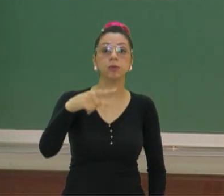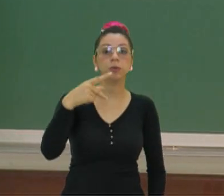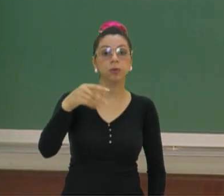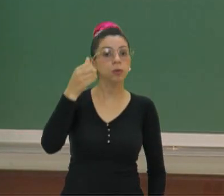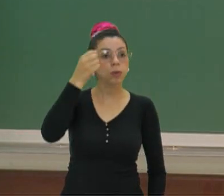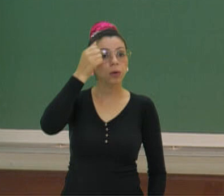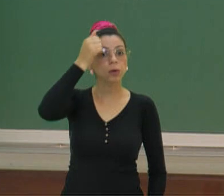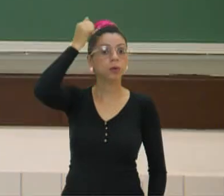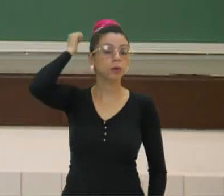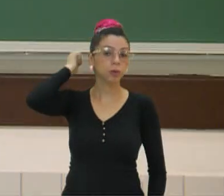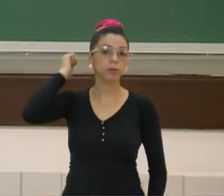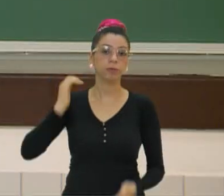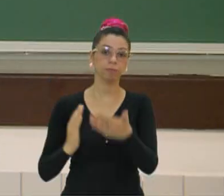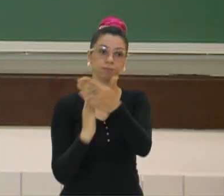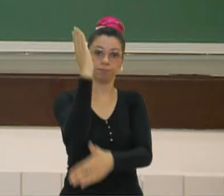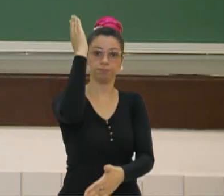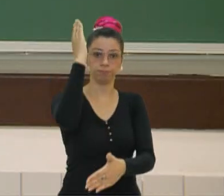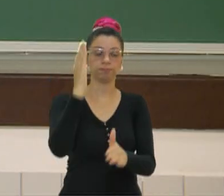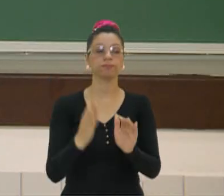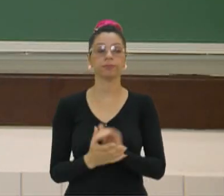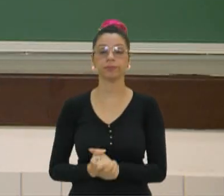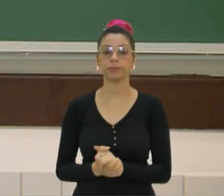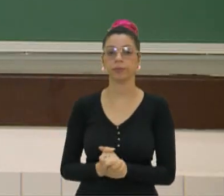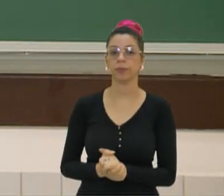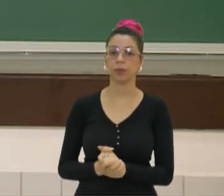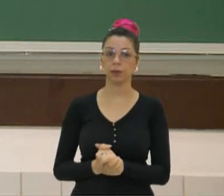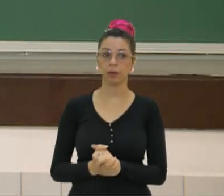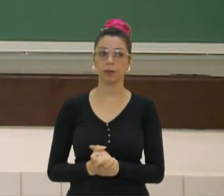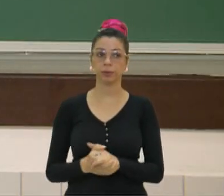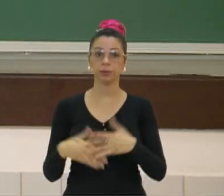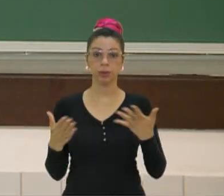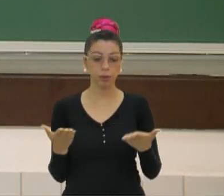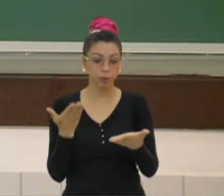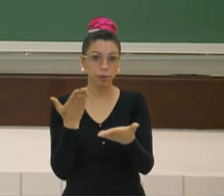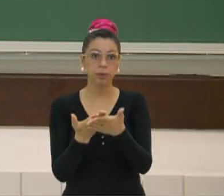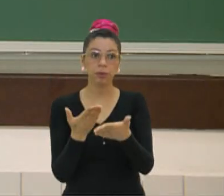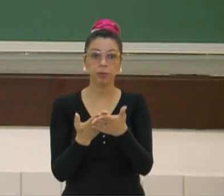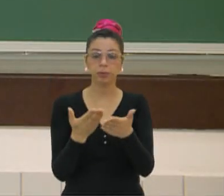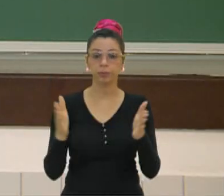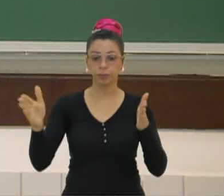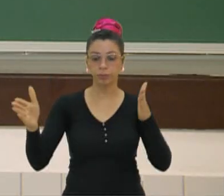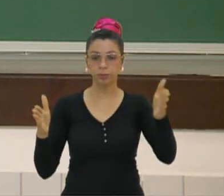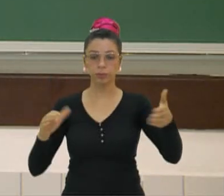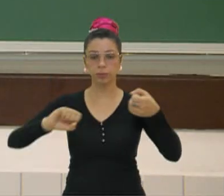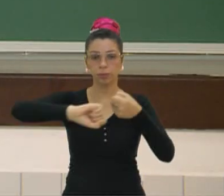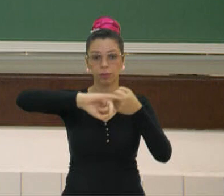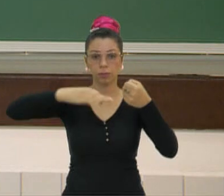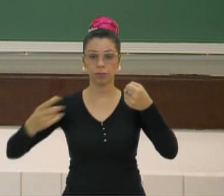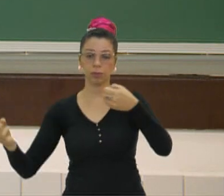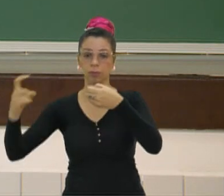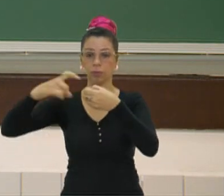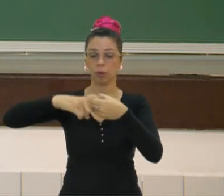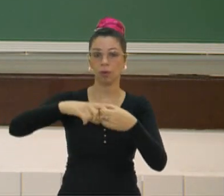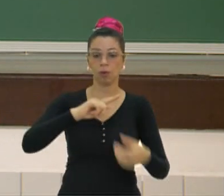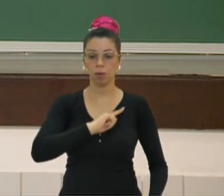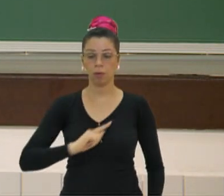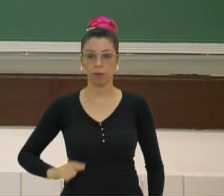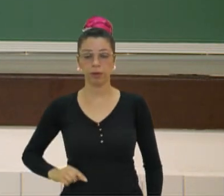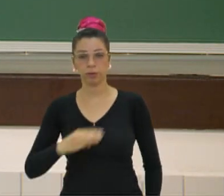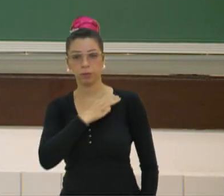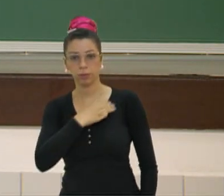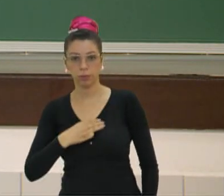então, a resposta à letra C, a correta, nós estudamos aí o período da redemocratização e o governo Dutra, e na próxima aula